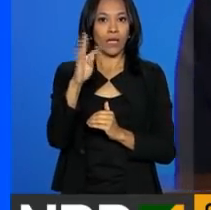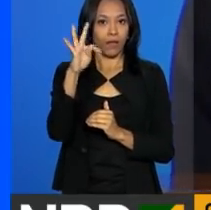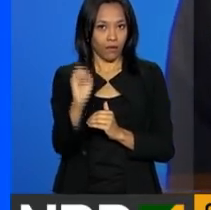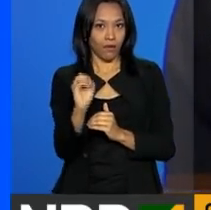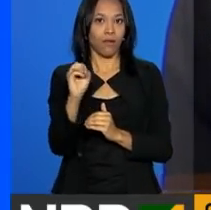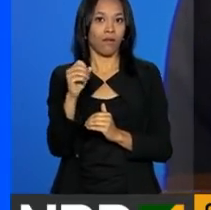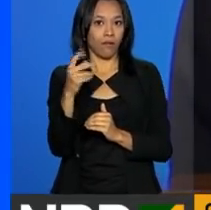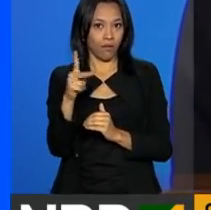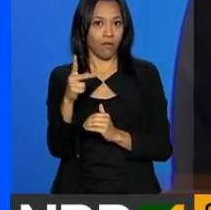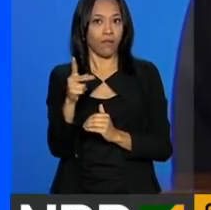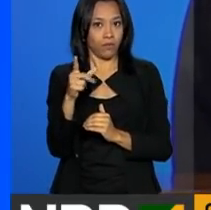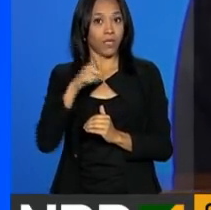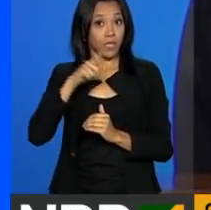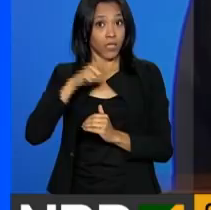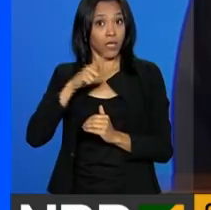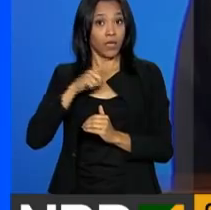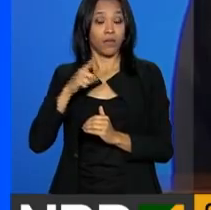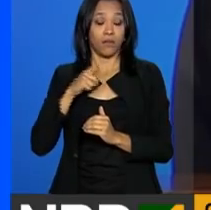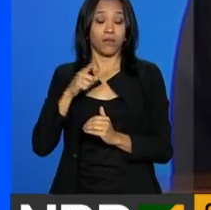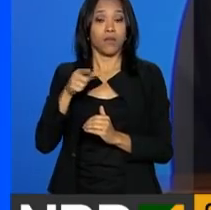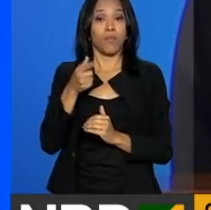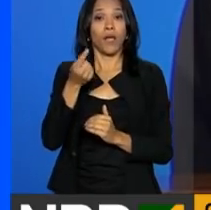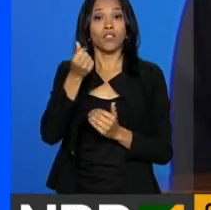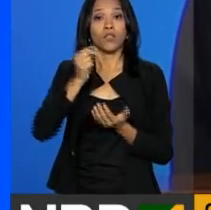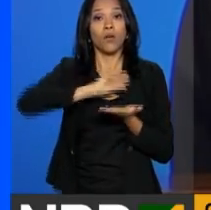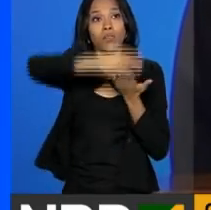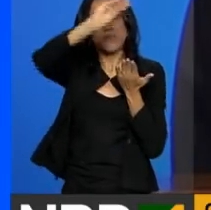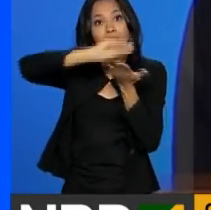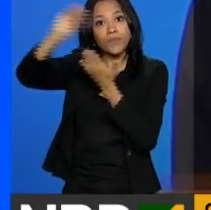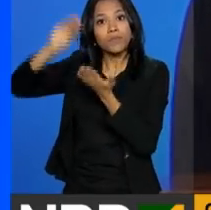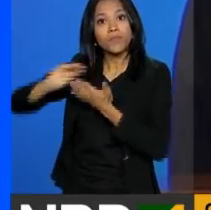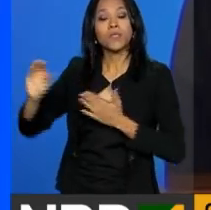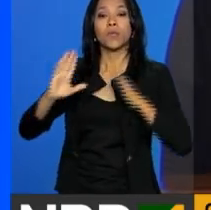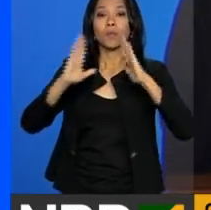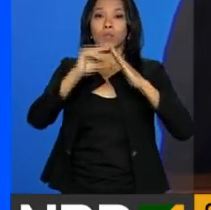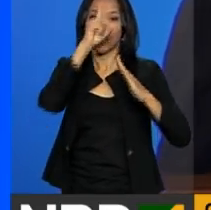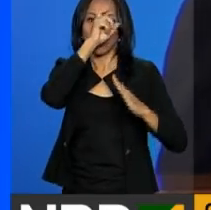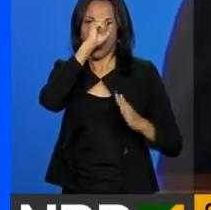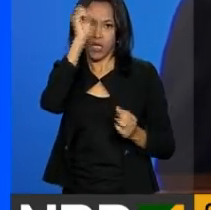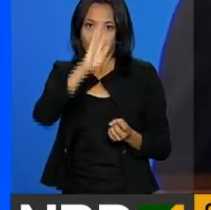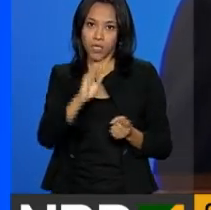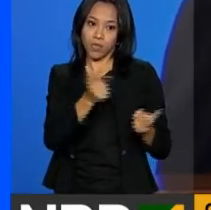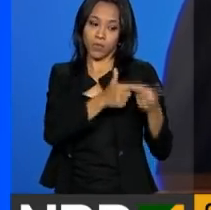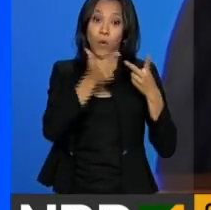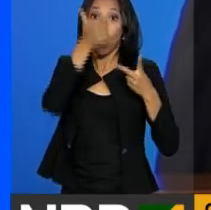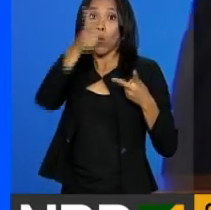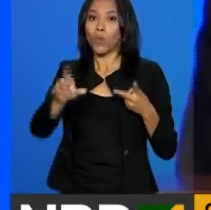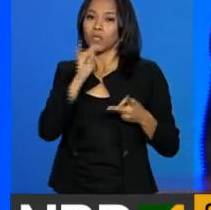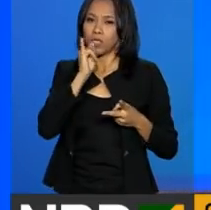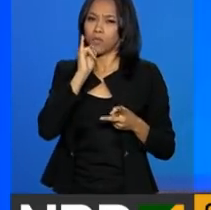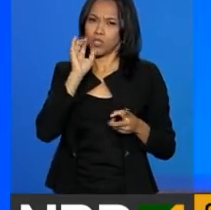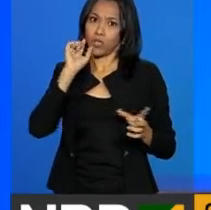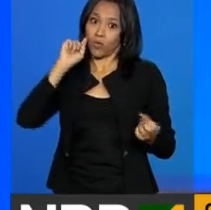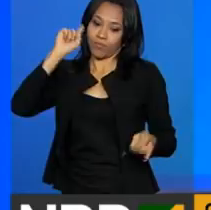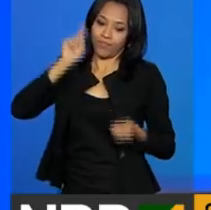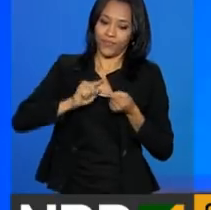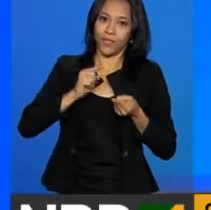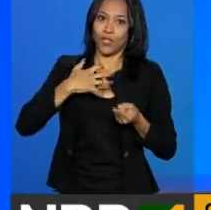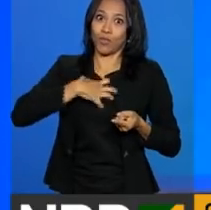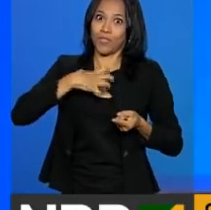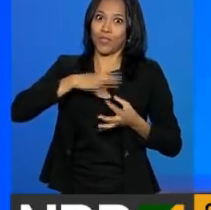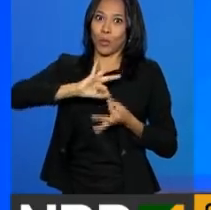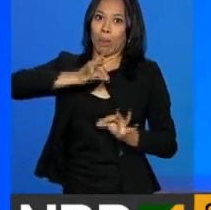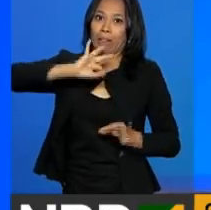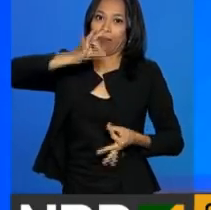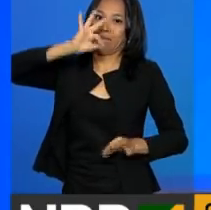na saúde para os hospitais brasileiros se pega outro caso já vou encerrar aqui que agora me sinto que estou melhorando